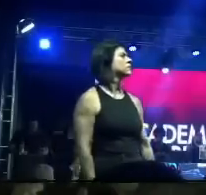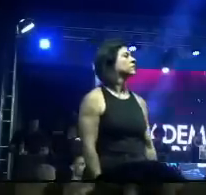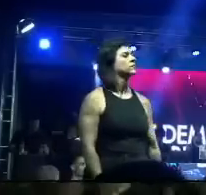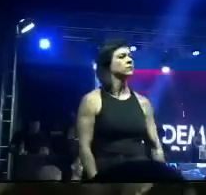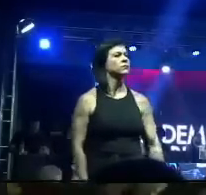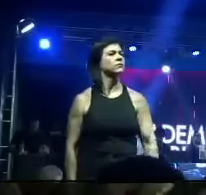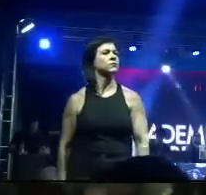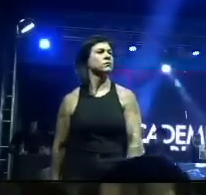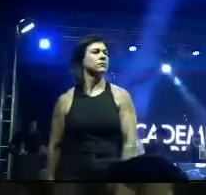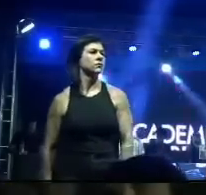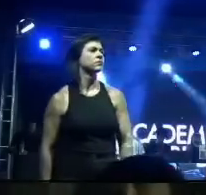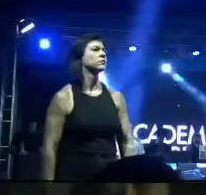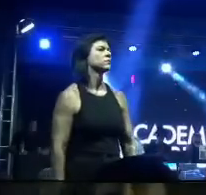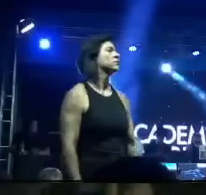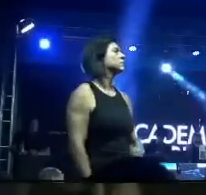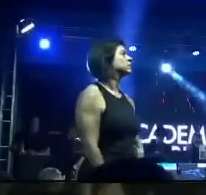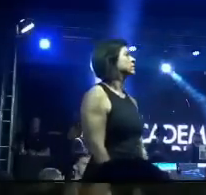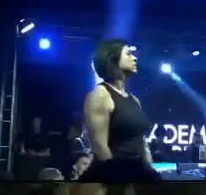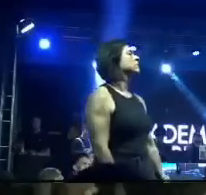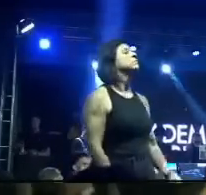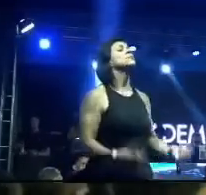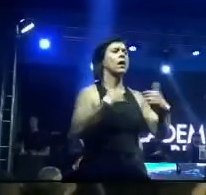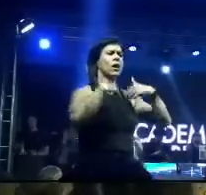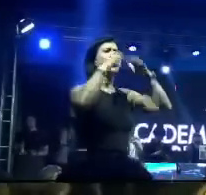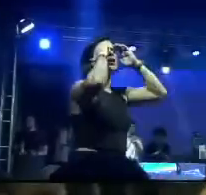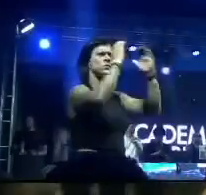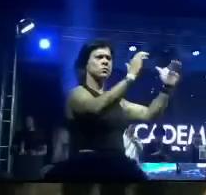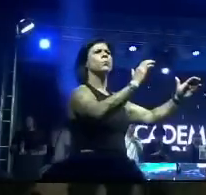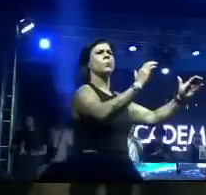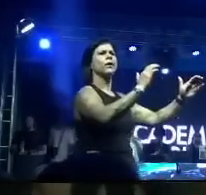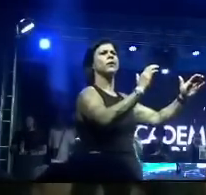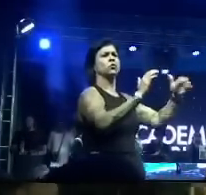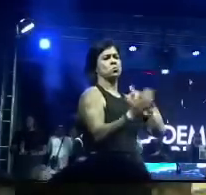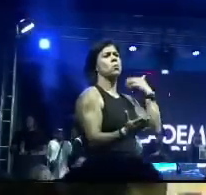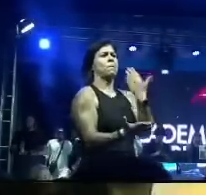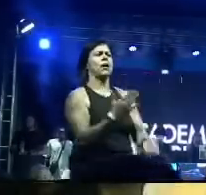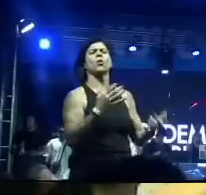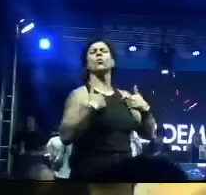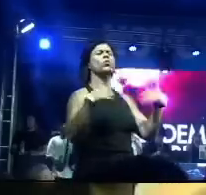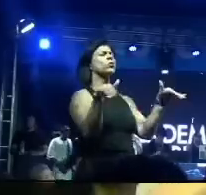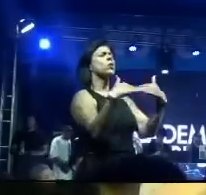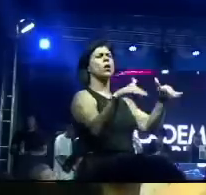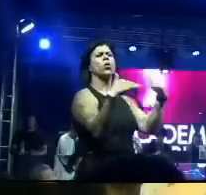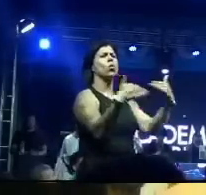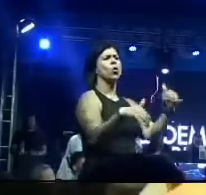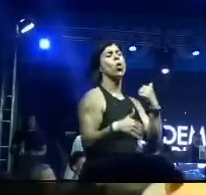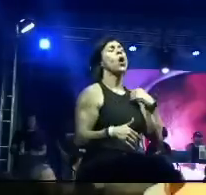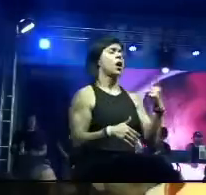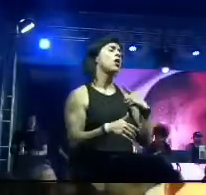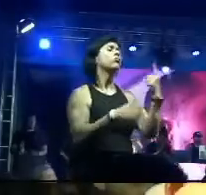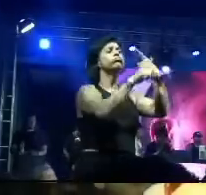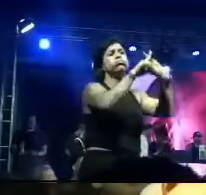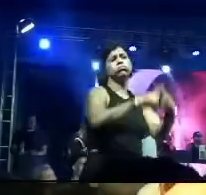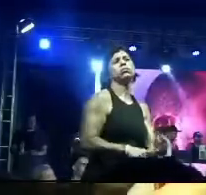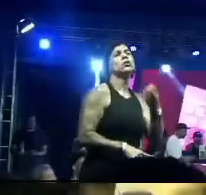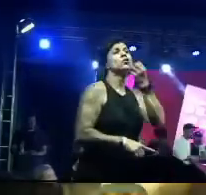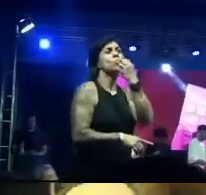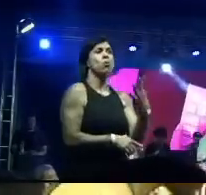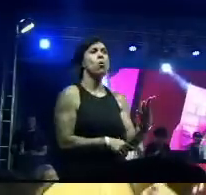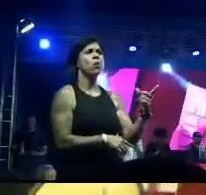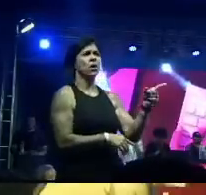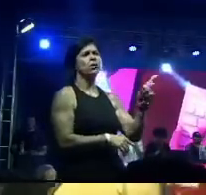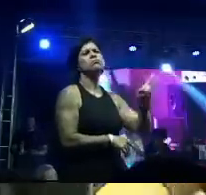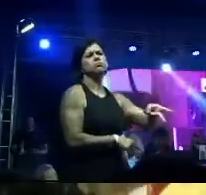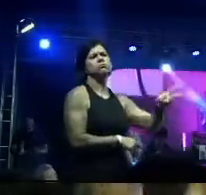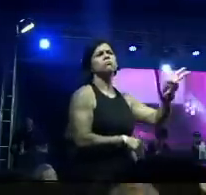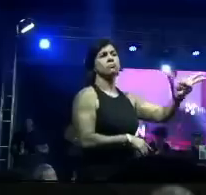respeita Eu respeito Não me perco Tô tranquilo Sei que eu jogo o jogo E de gente boa Que eu me seco